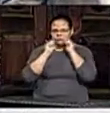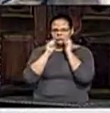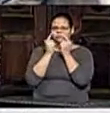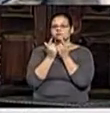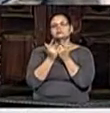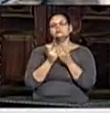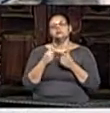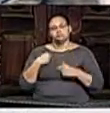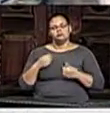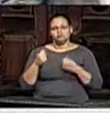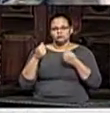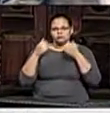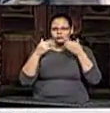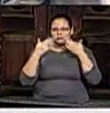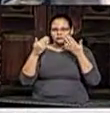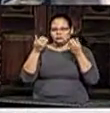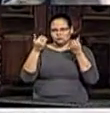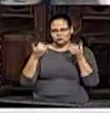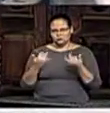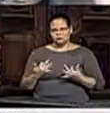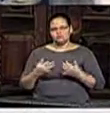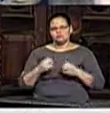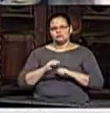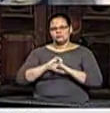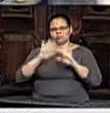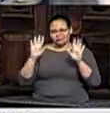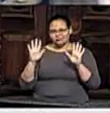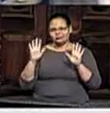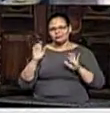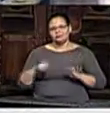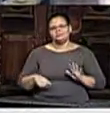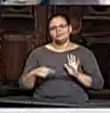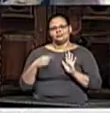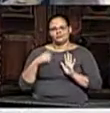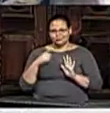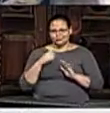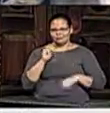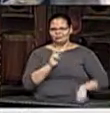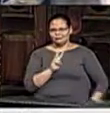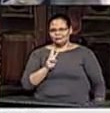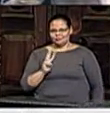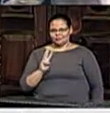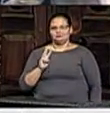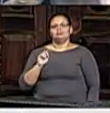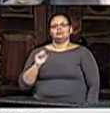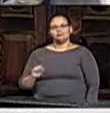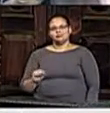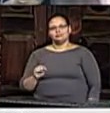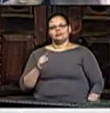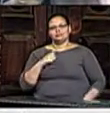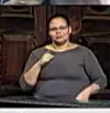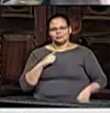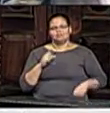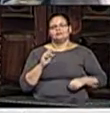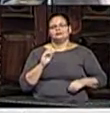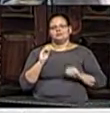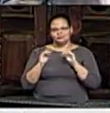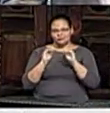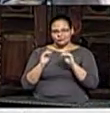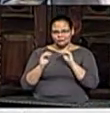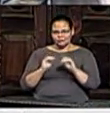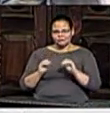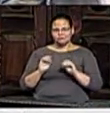E há transparência, tanto que é publicado no site online, amanhã estará publicado toda a